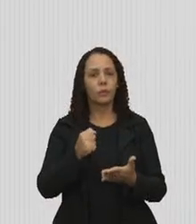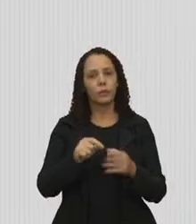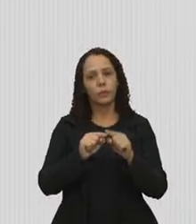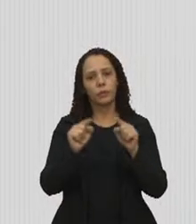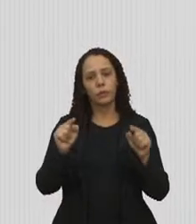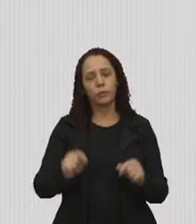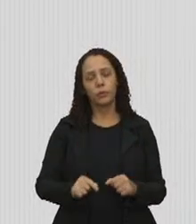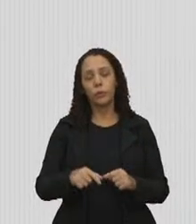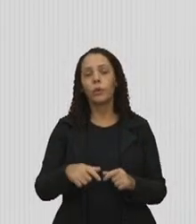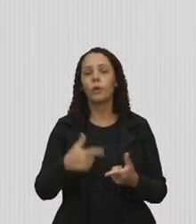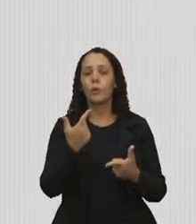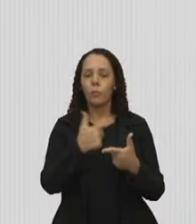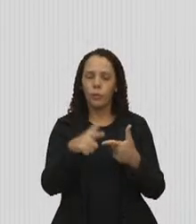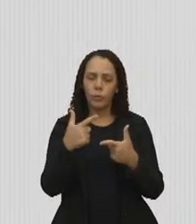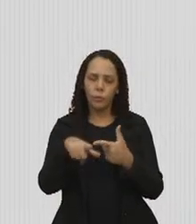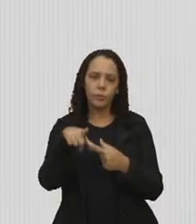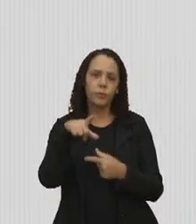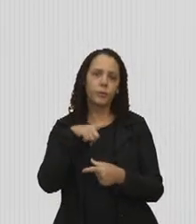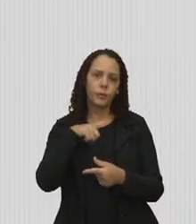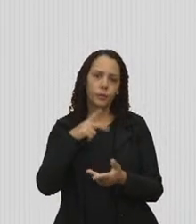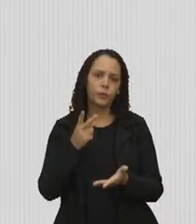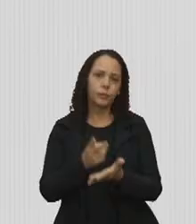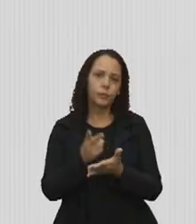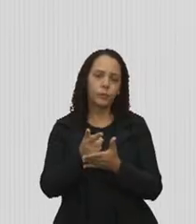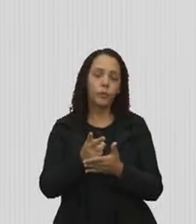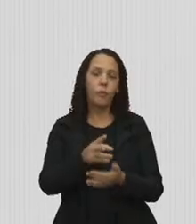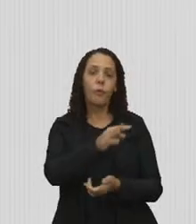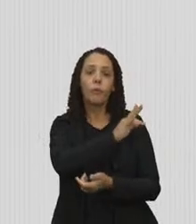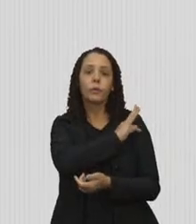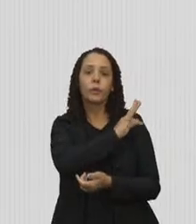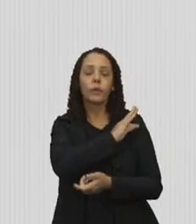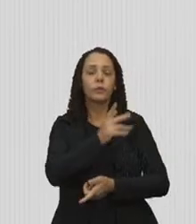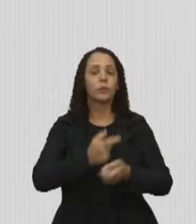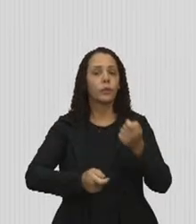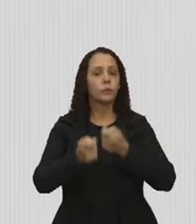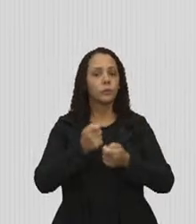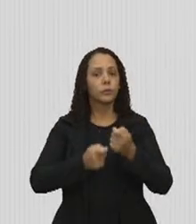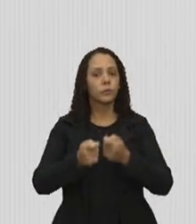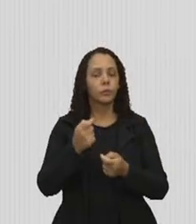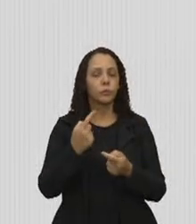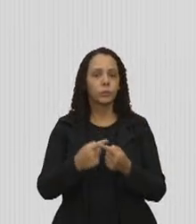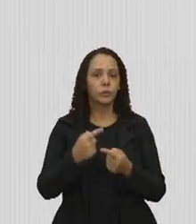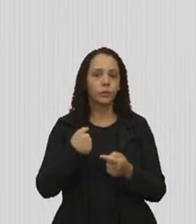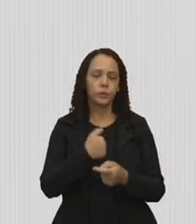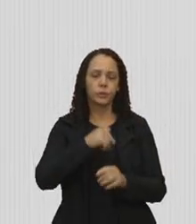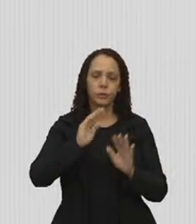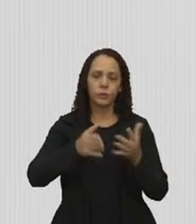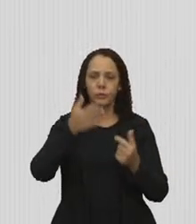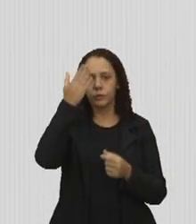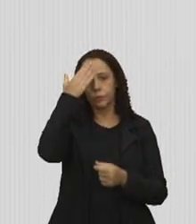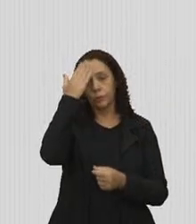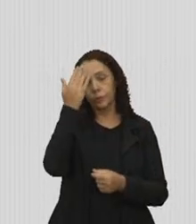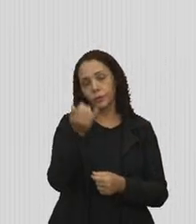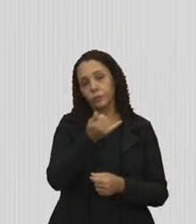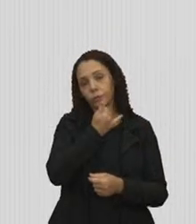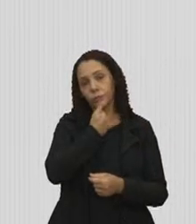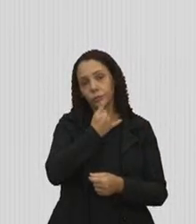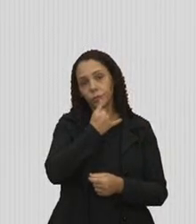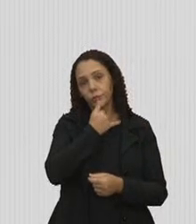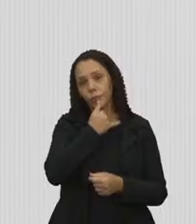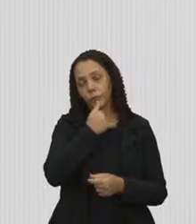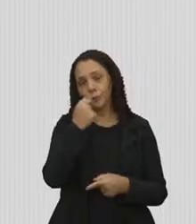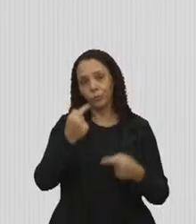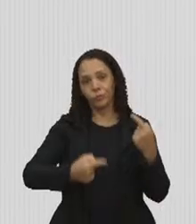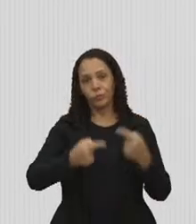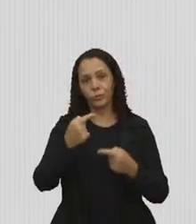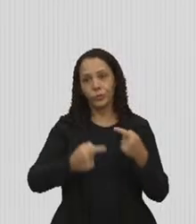gente ainda tem problemas com a contratação de técnicos administrativos, devido ao que a gente sabe, né, infelizmente, a política